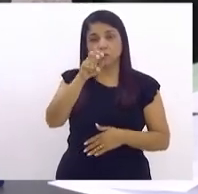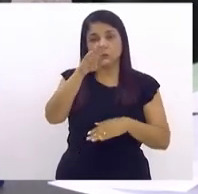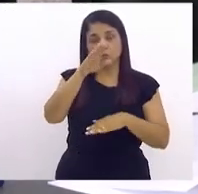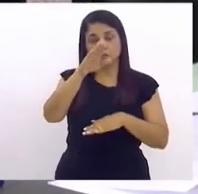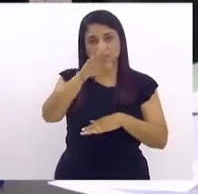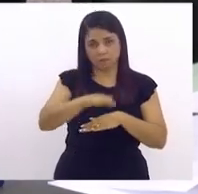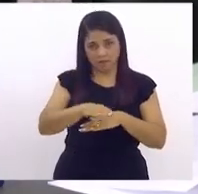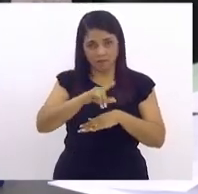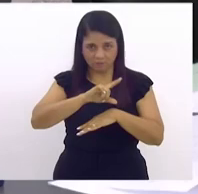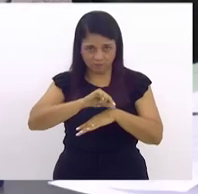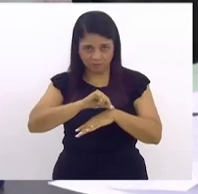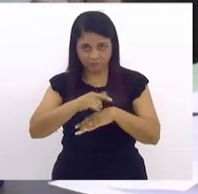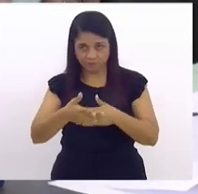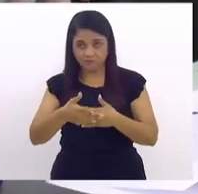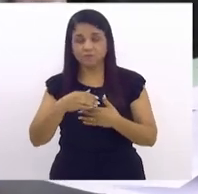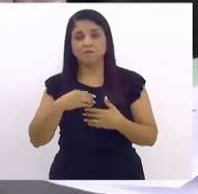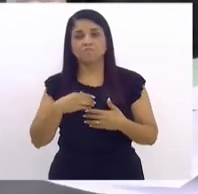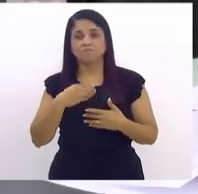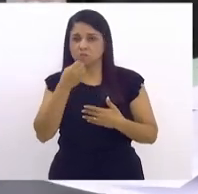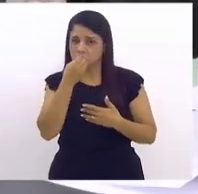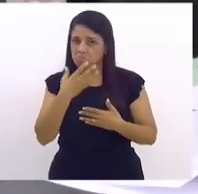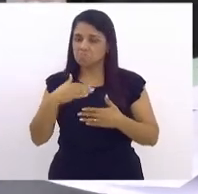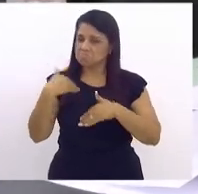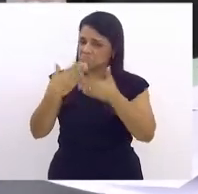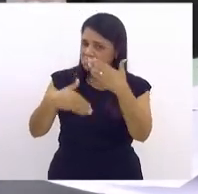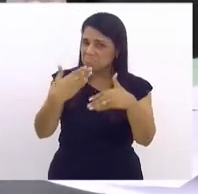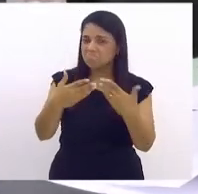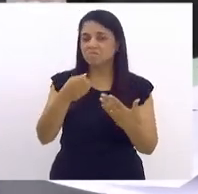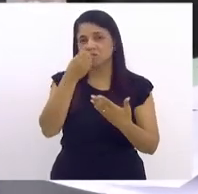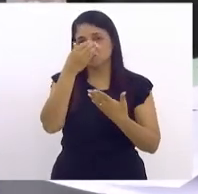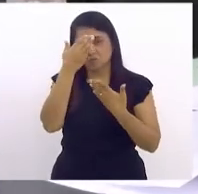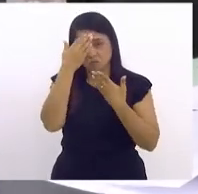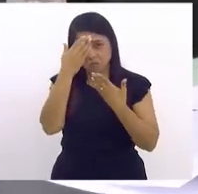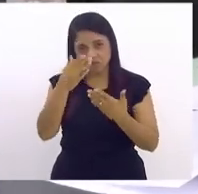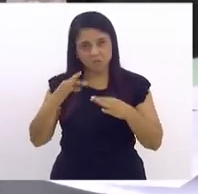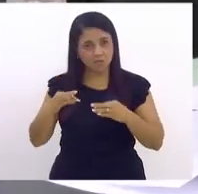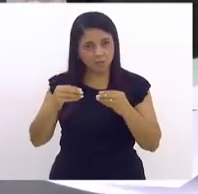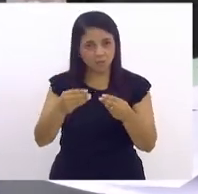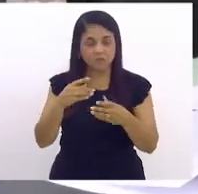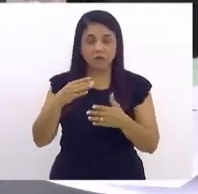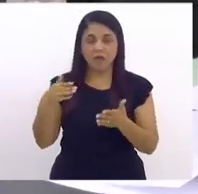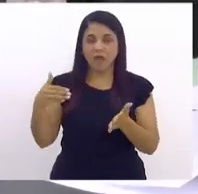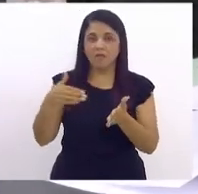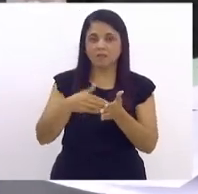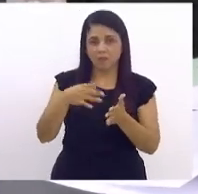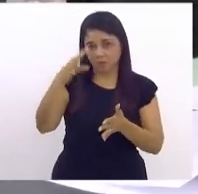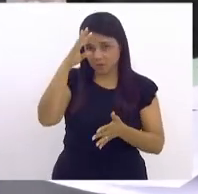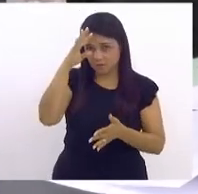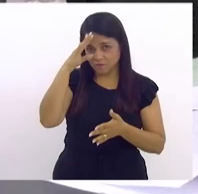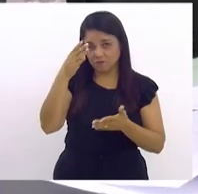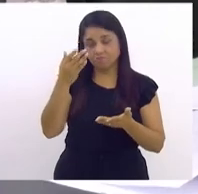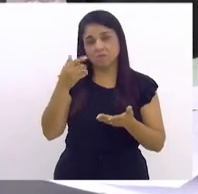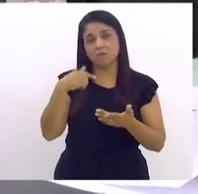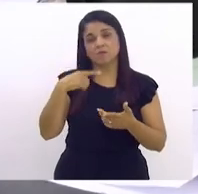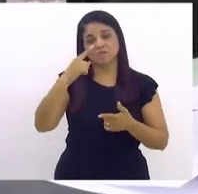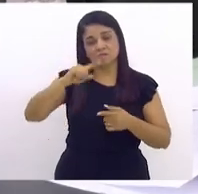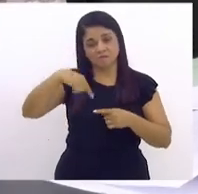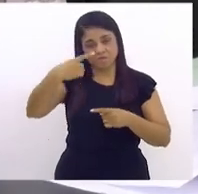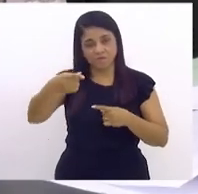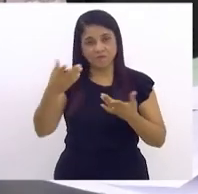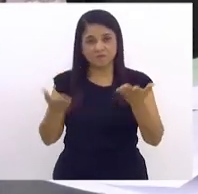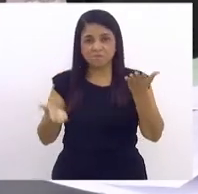aí do avançado da hora, mas foi produtivo. Muito obrigado a todos. Até quarta-feira. Quarta-feira que vem a gente faz o balanço